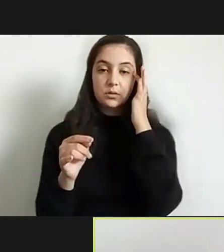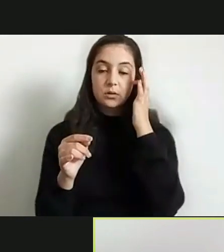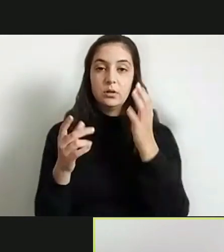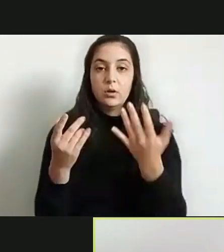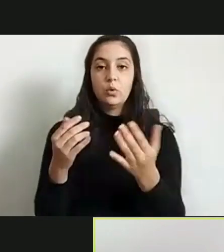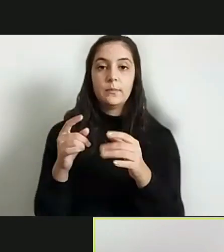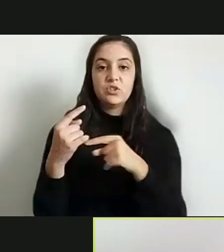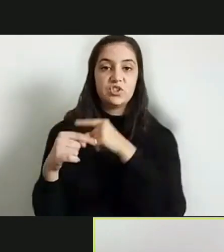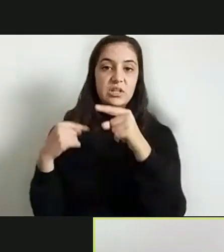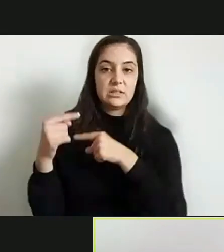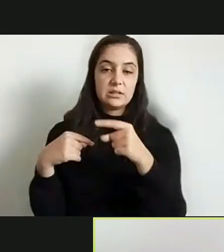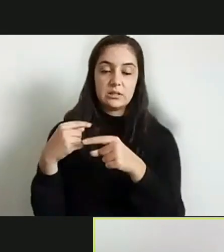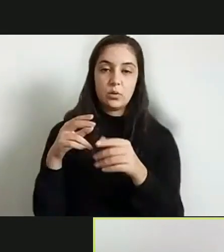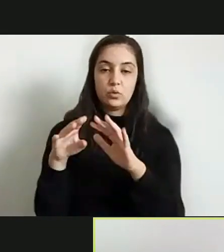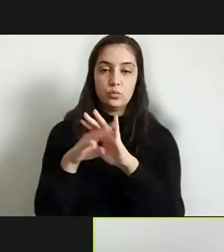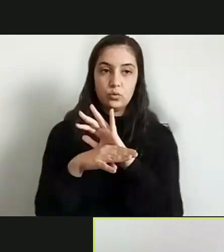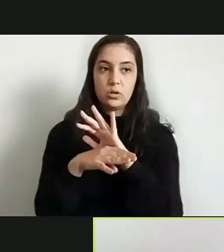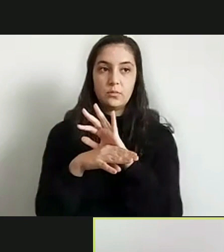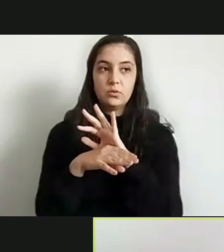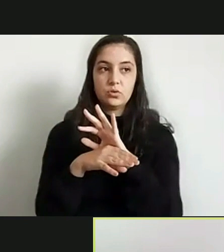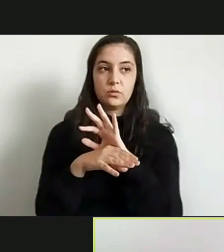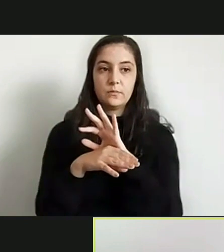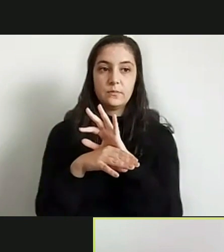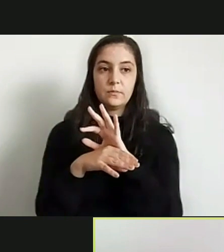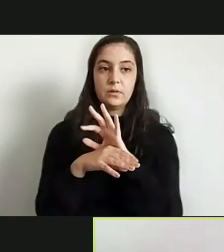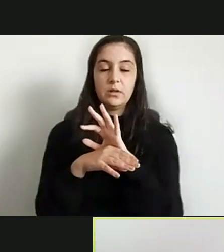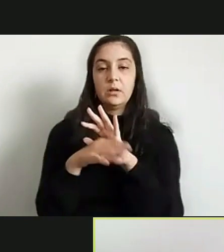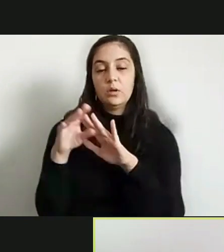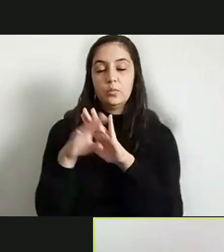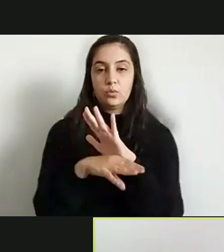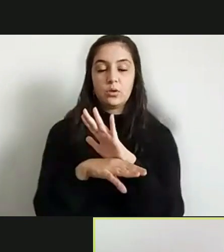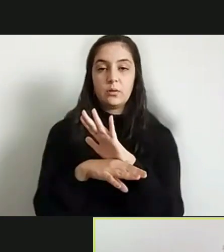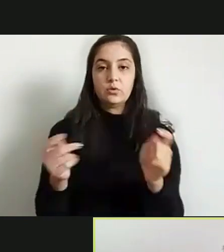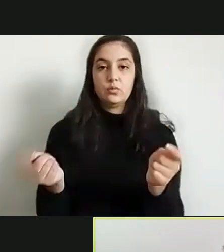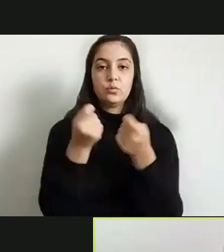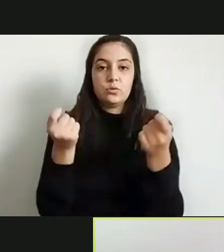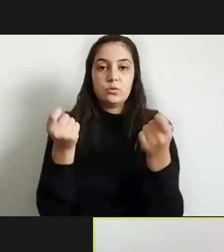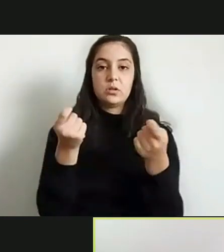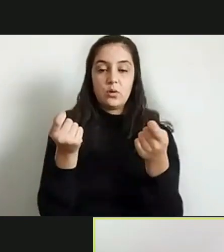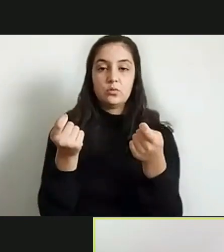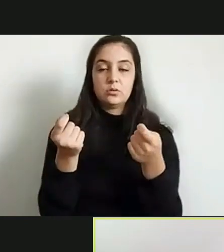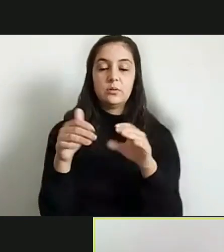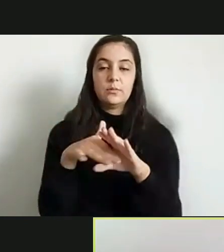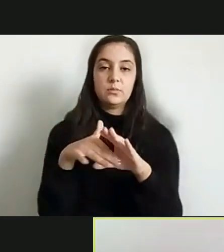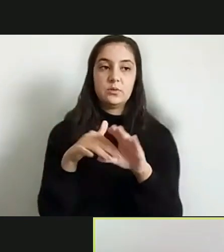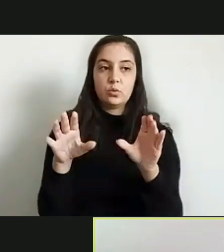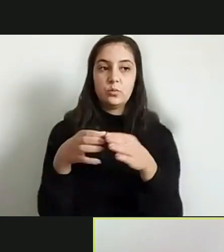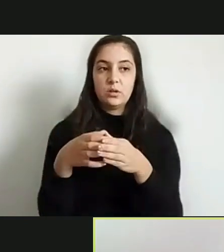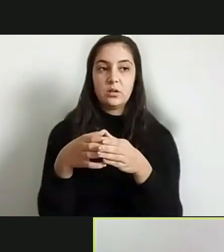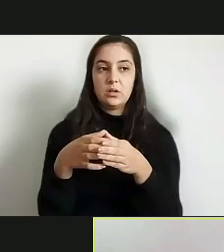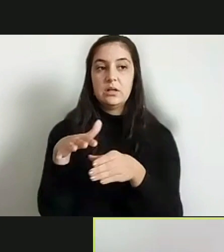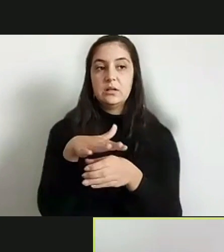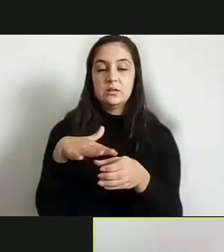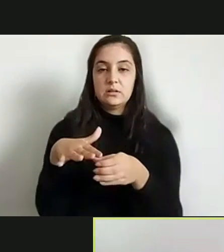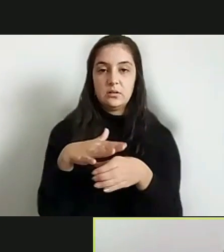de programas que são programas de promoção da participação comunitária. Neste caso, a